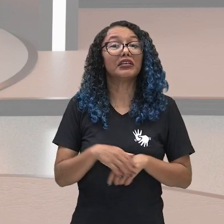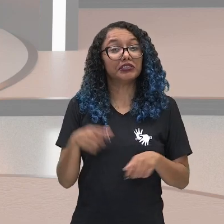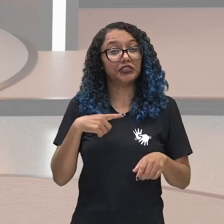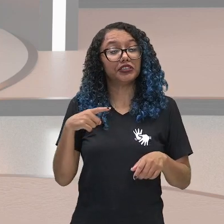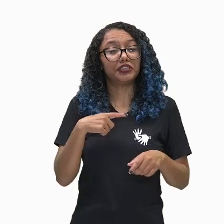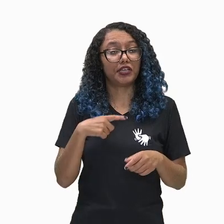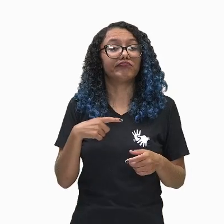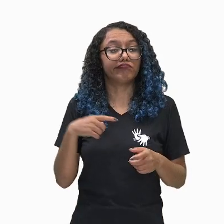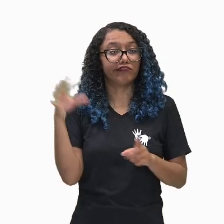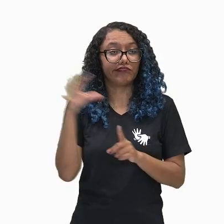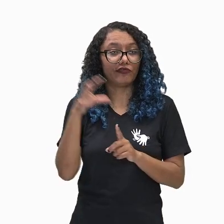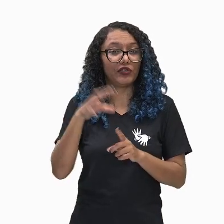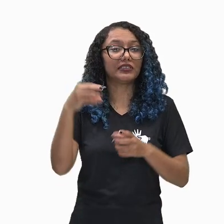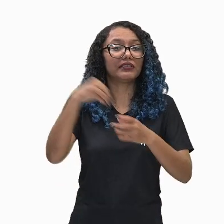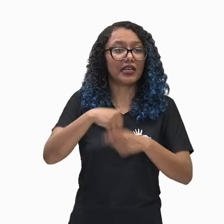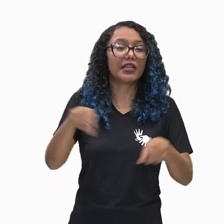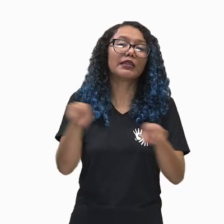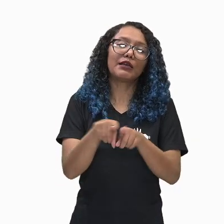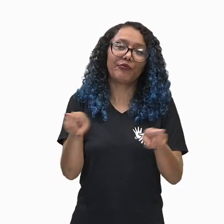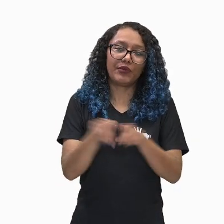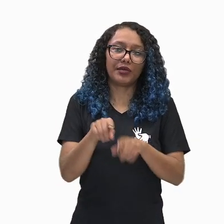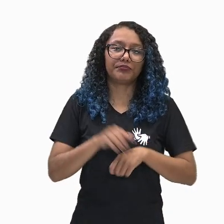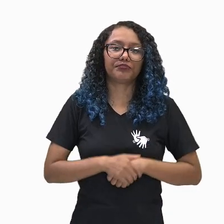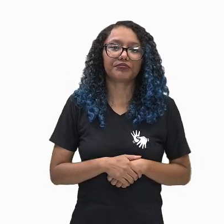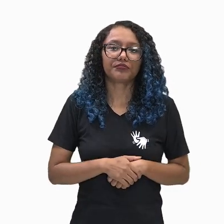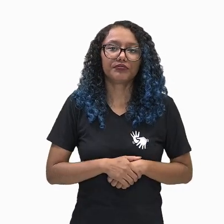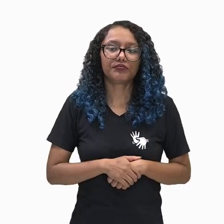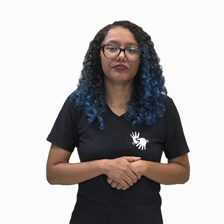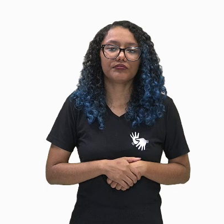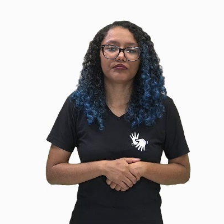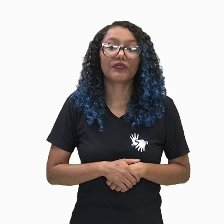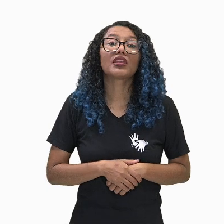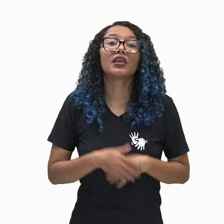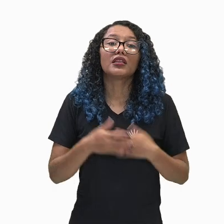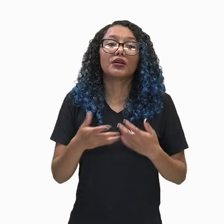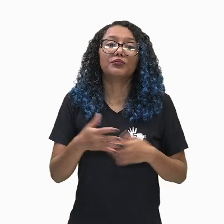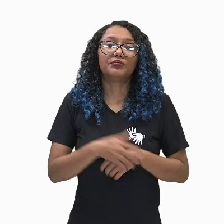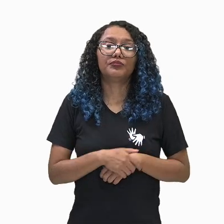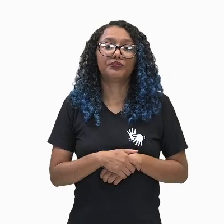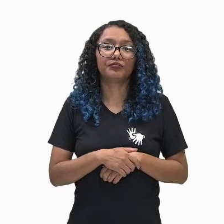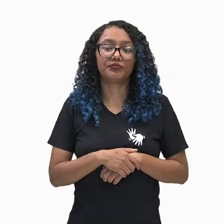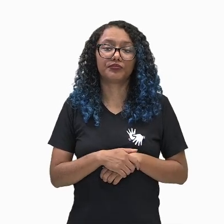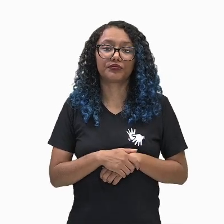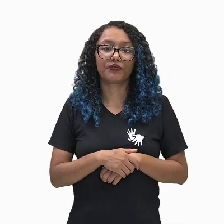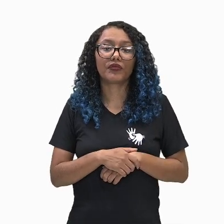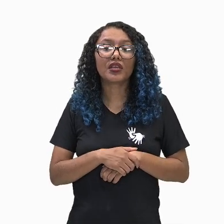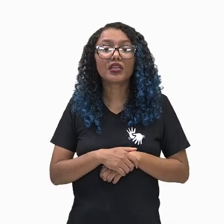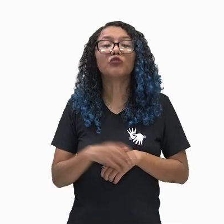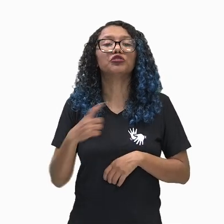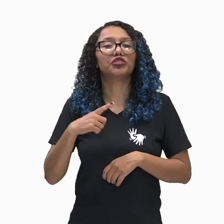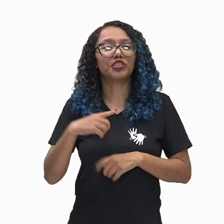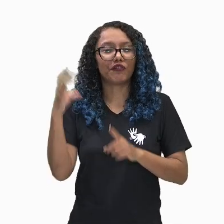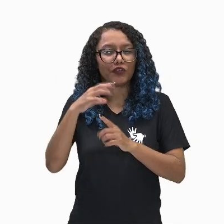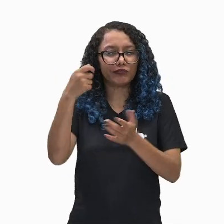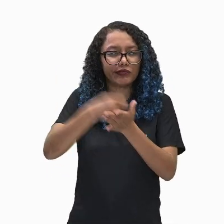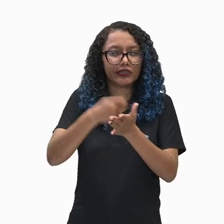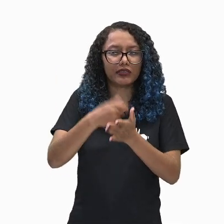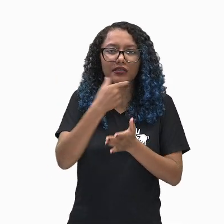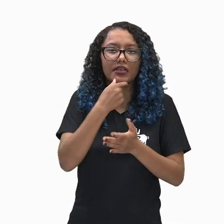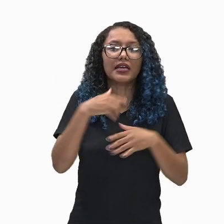Vamos acompanhar ali, olha só, então, sofrendo a pressão externa da Inglaterra, motins de